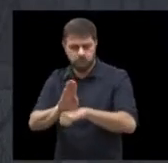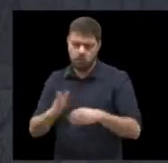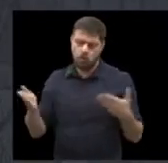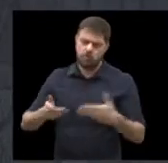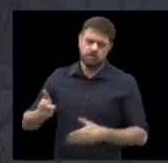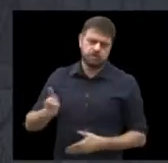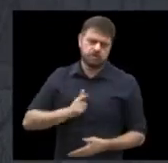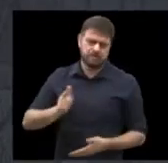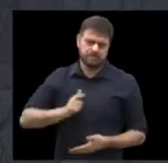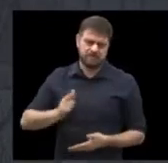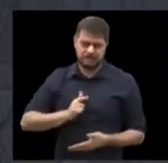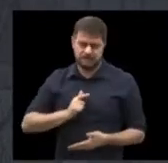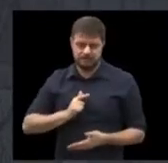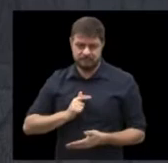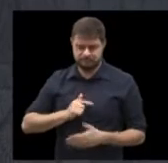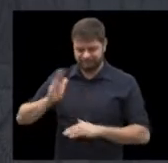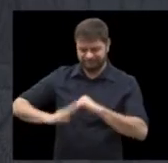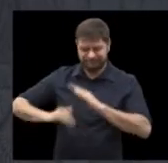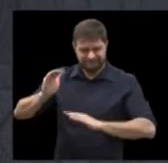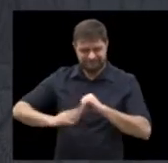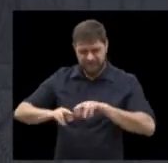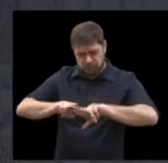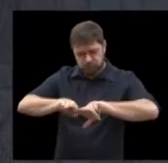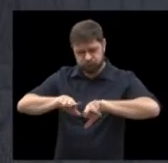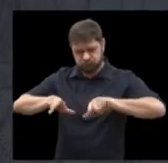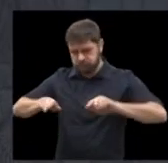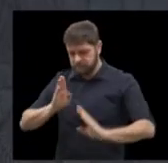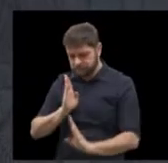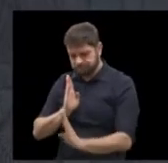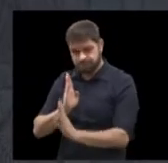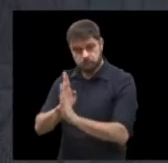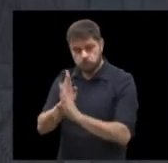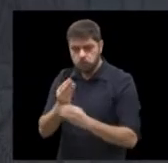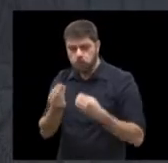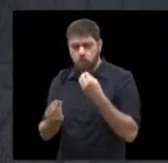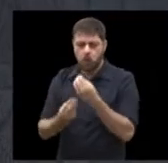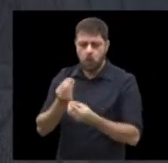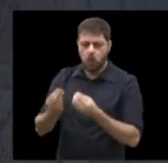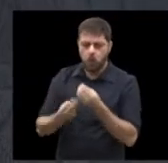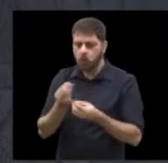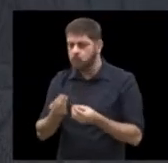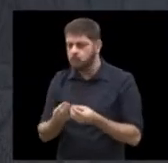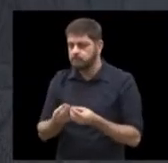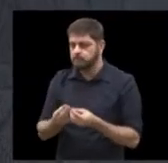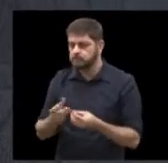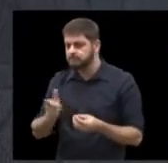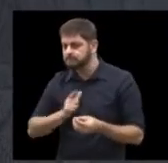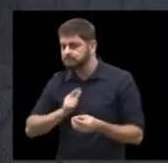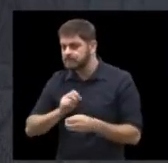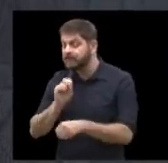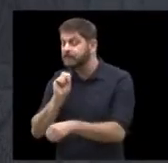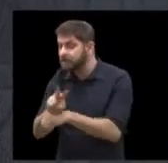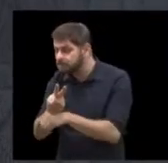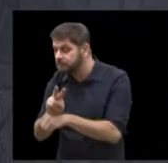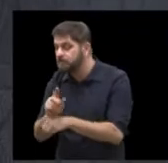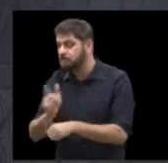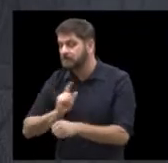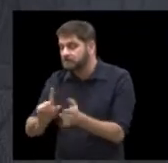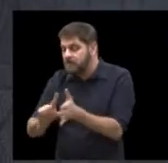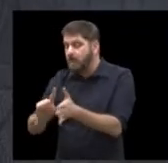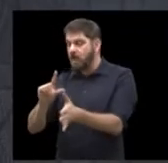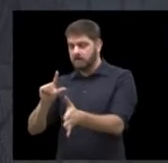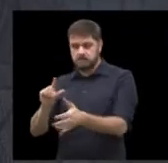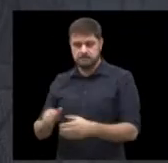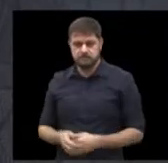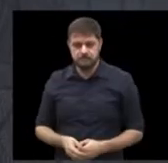tem várias outras reações para você ir tentando diagnosticar que tipo de vírus aconteceu.